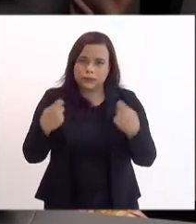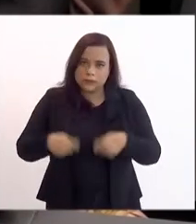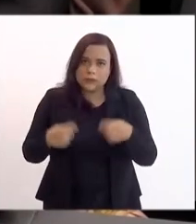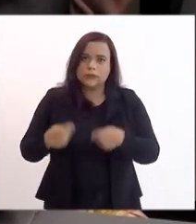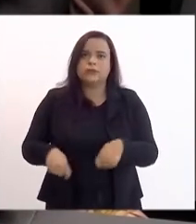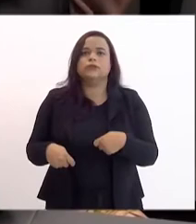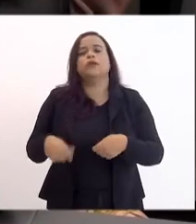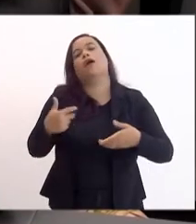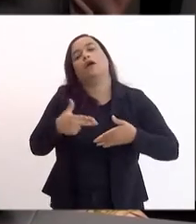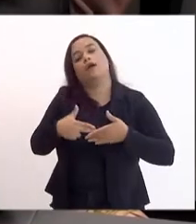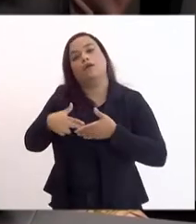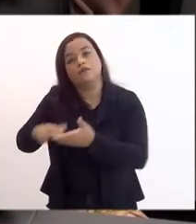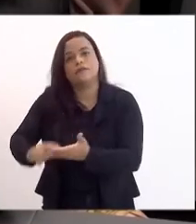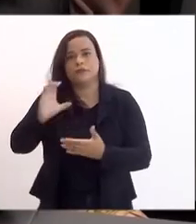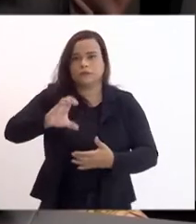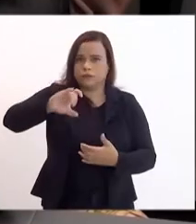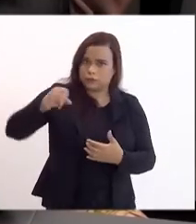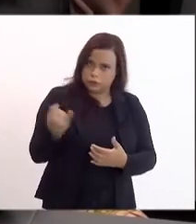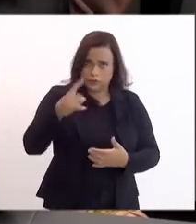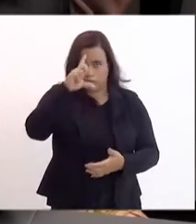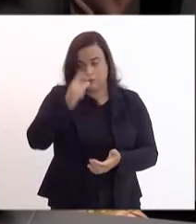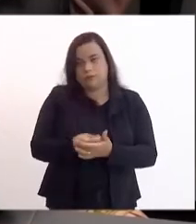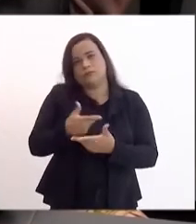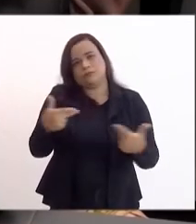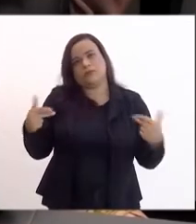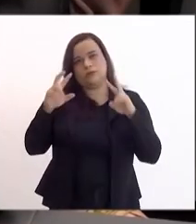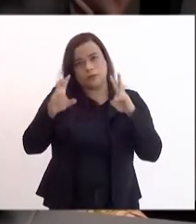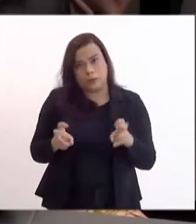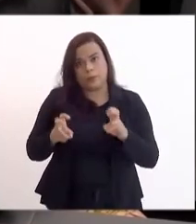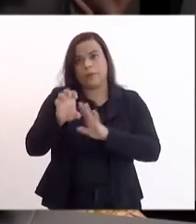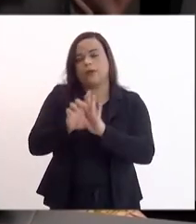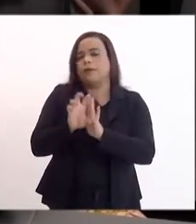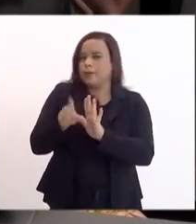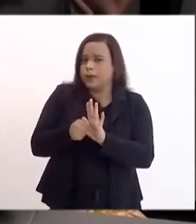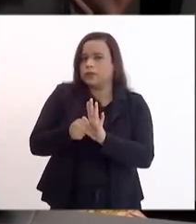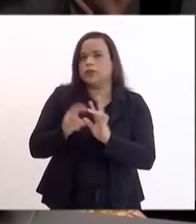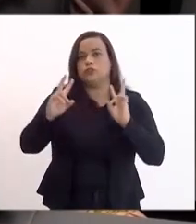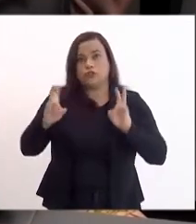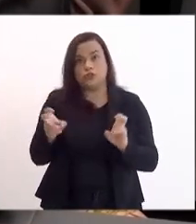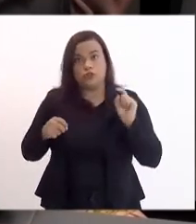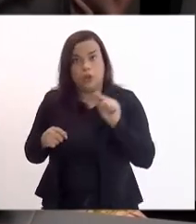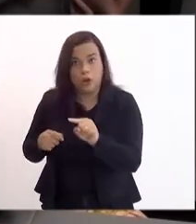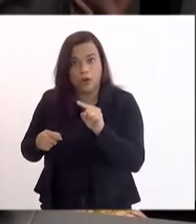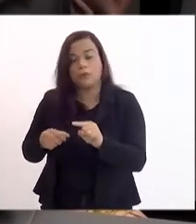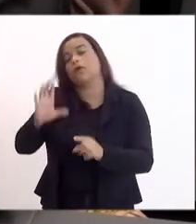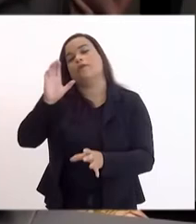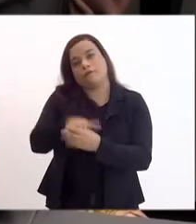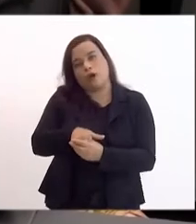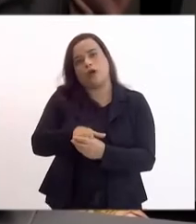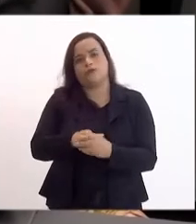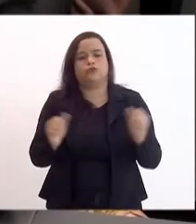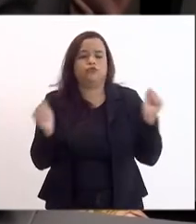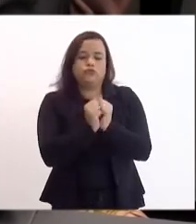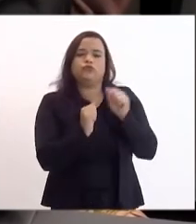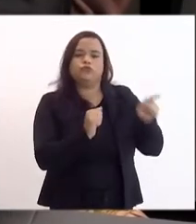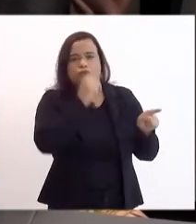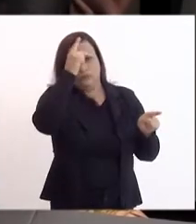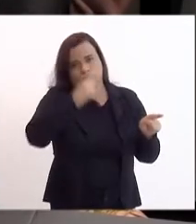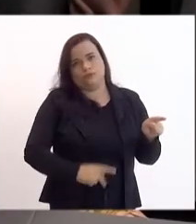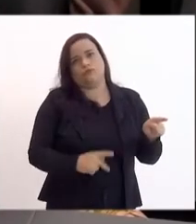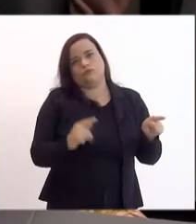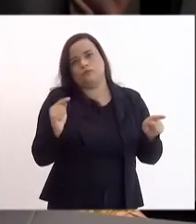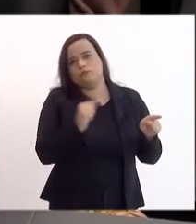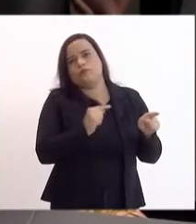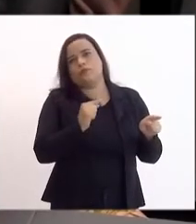envio a CCJ para deliberar sobre emendas no relatório de CPI. Nesse sentido, sobre esse aspecto, eu voto com o presidente. Eu acho que a gente tem que rejeitar